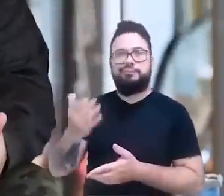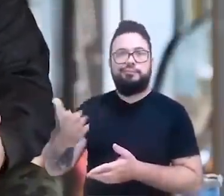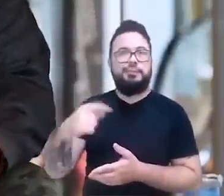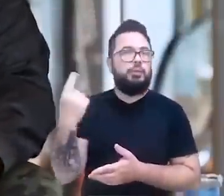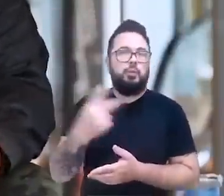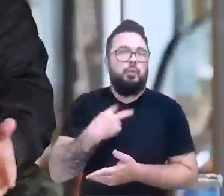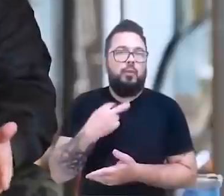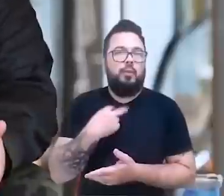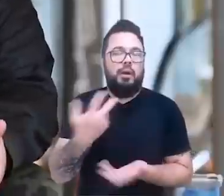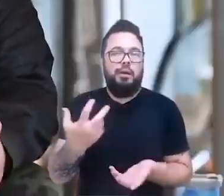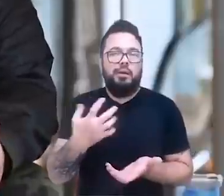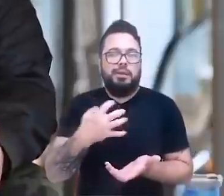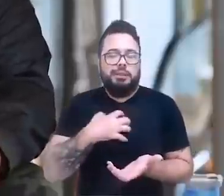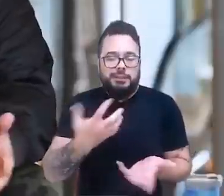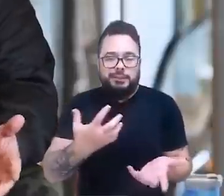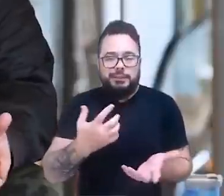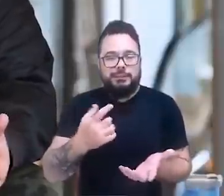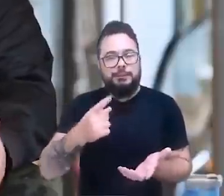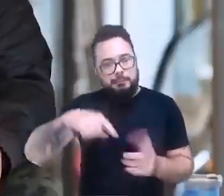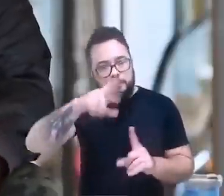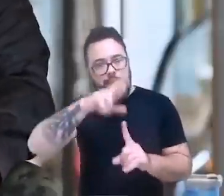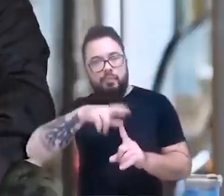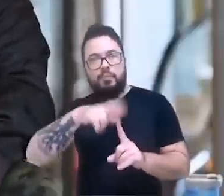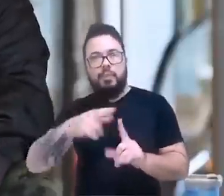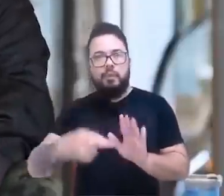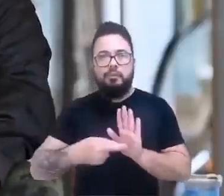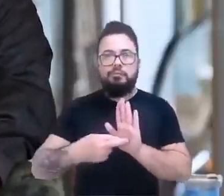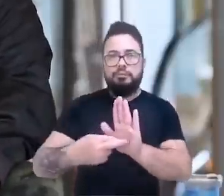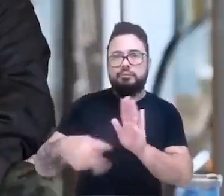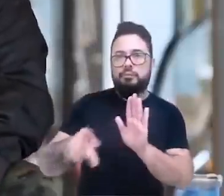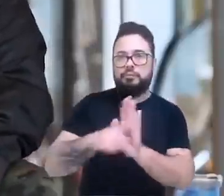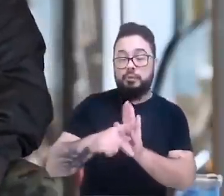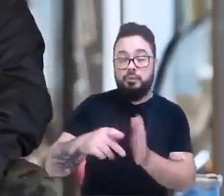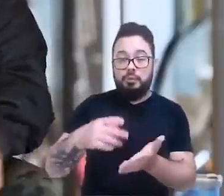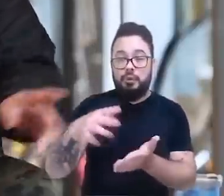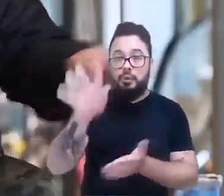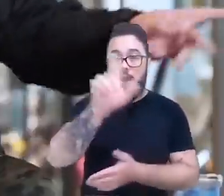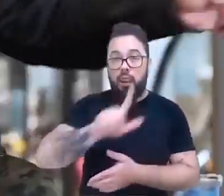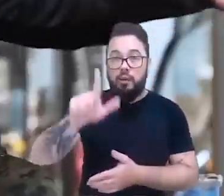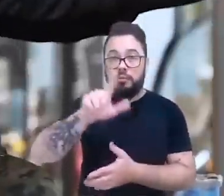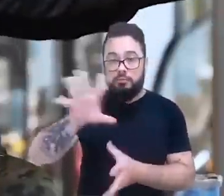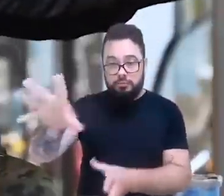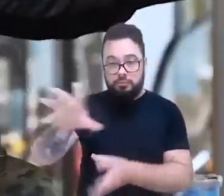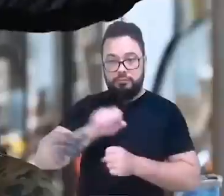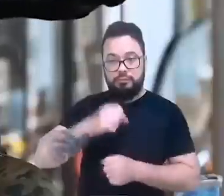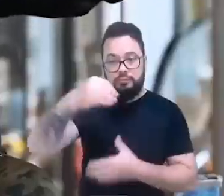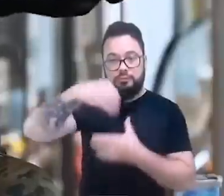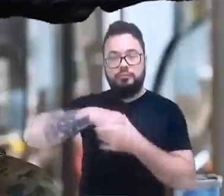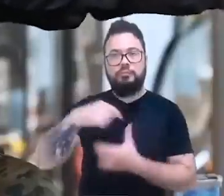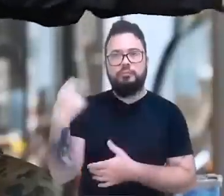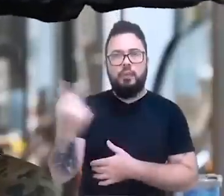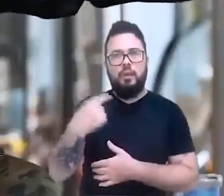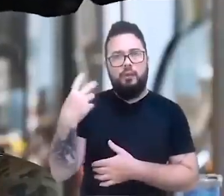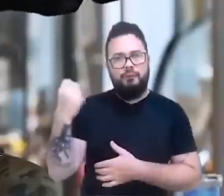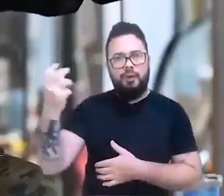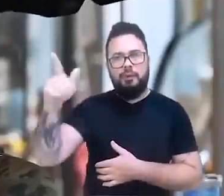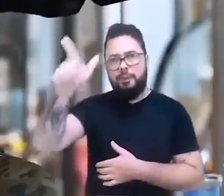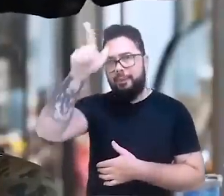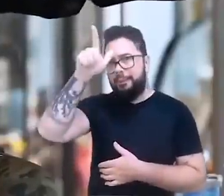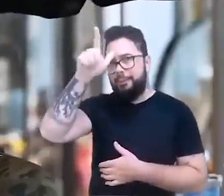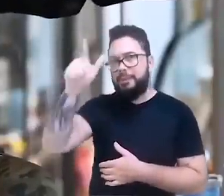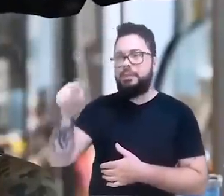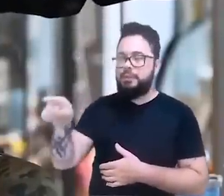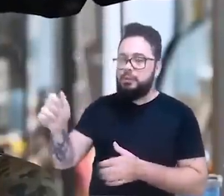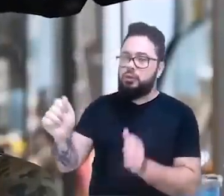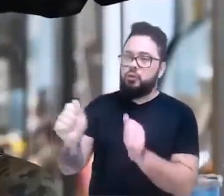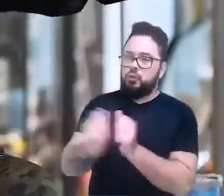entendeu você representa um certo tipo de literatura que está atrelado as pessoas agem e esse cara que tava na árvore genealógica